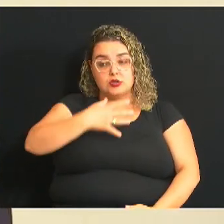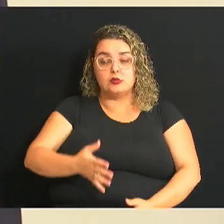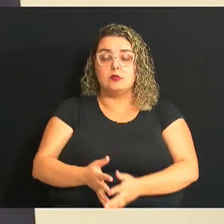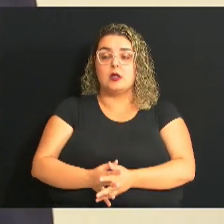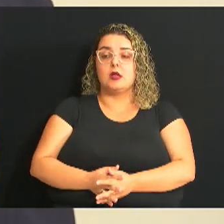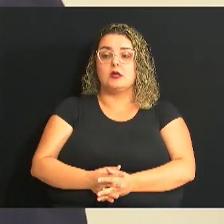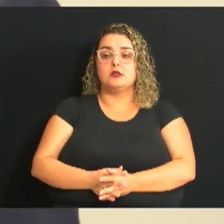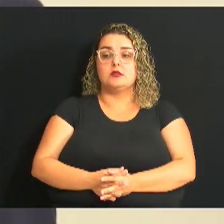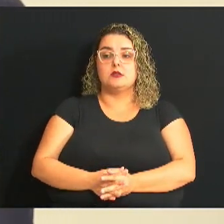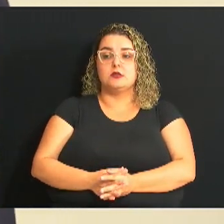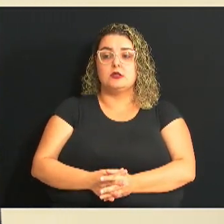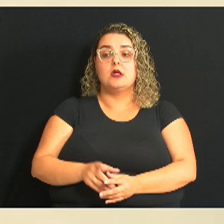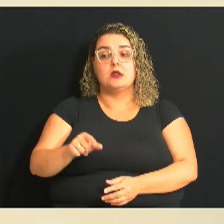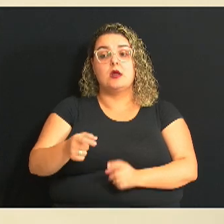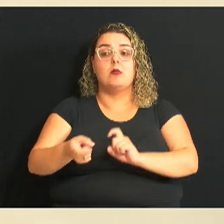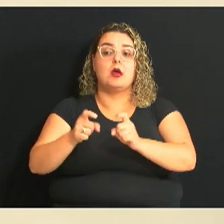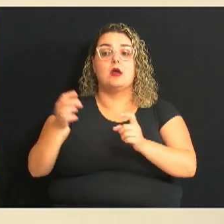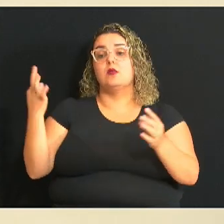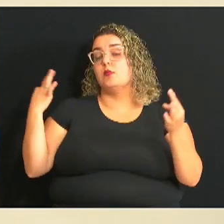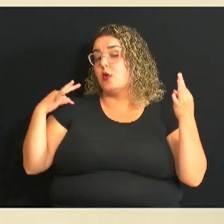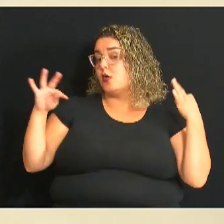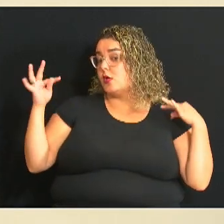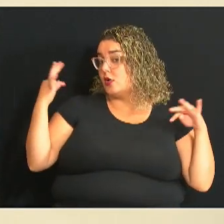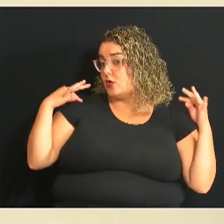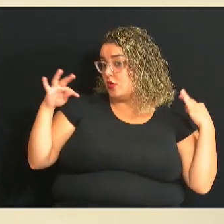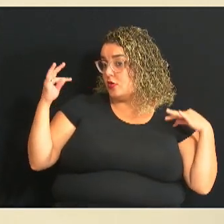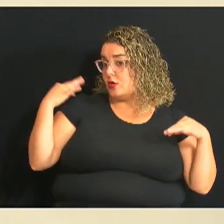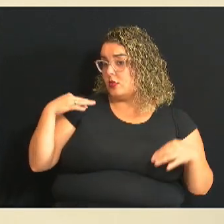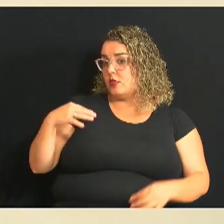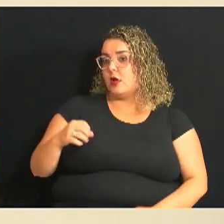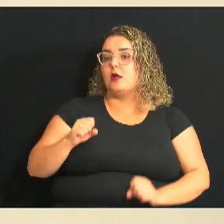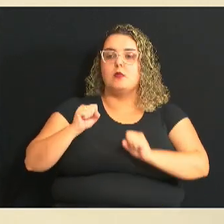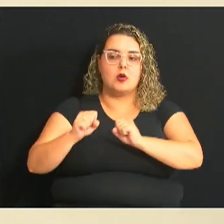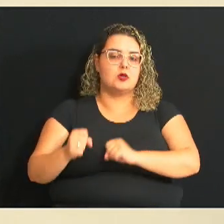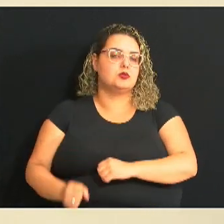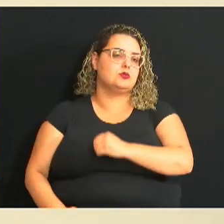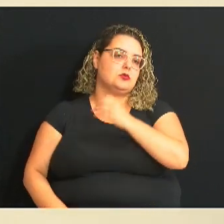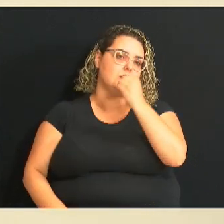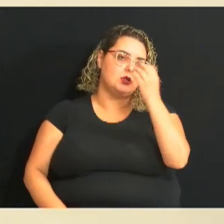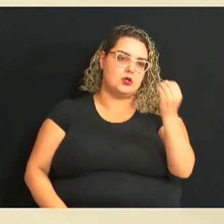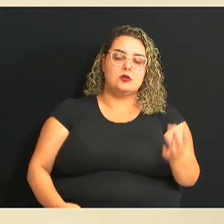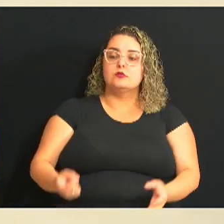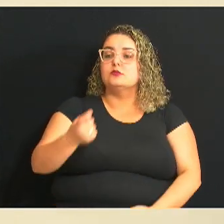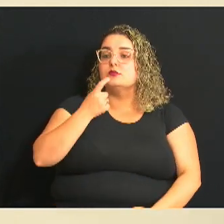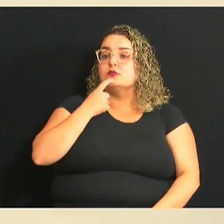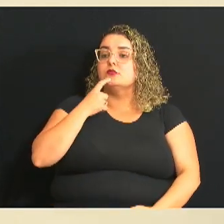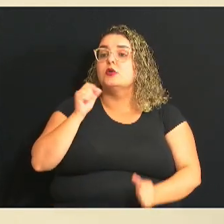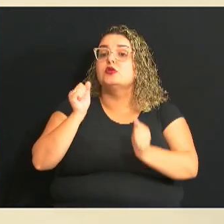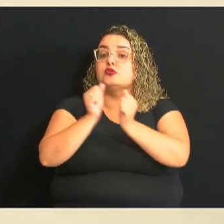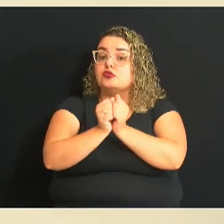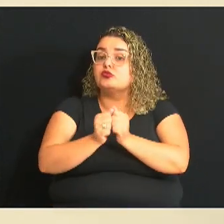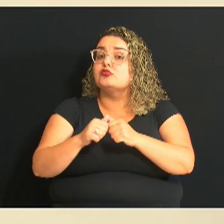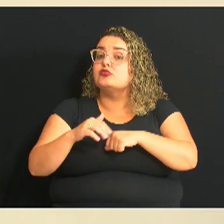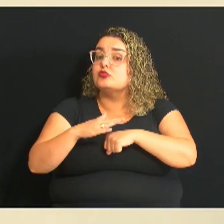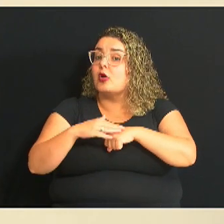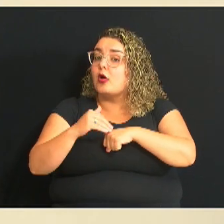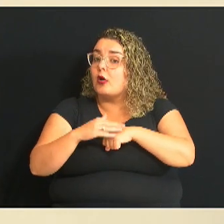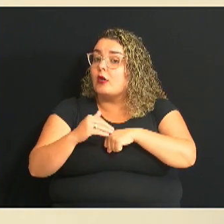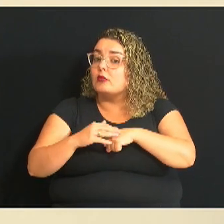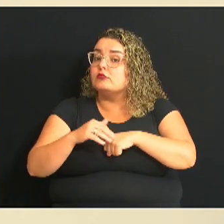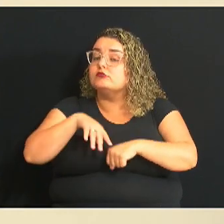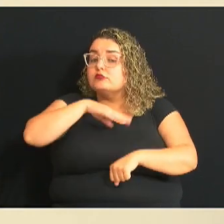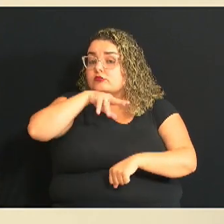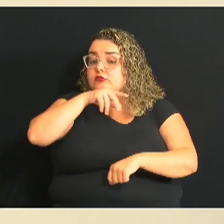uma reunião turística. A pessoa pode viajar para Campinas, trazendo o seu animal, onde vai ter os locais